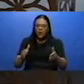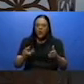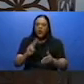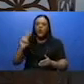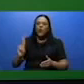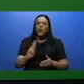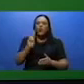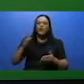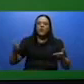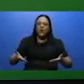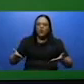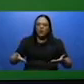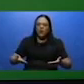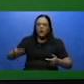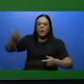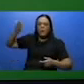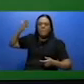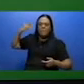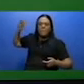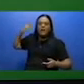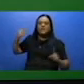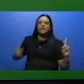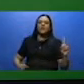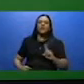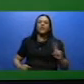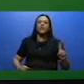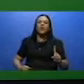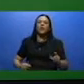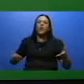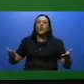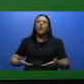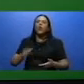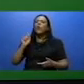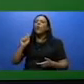passado. Hoje os rios servem para quê